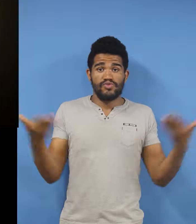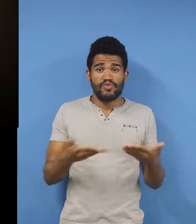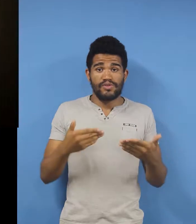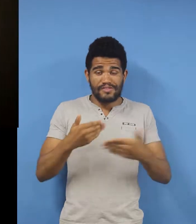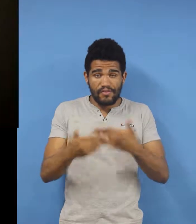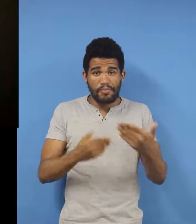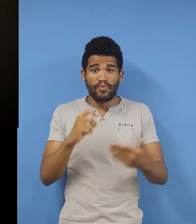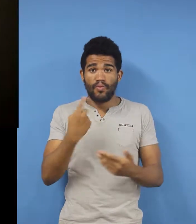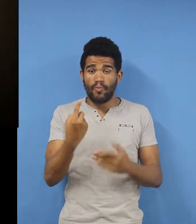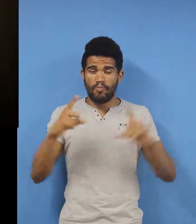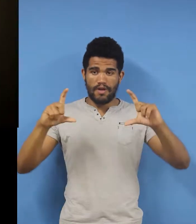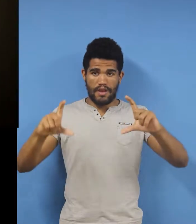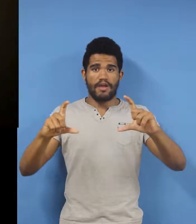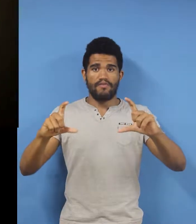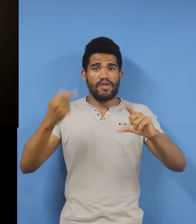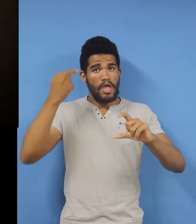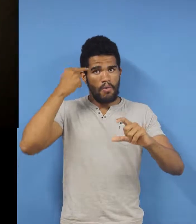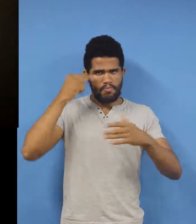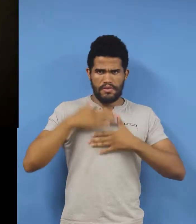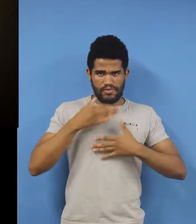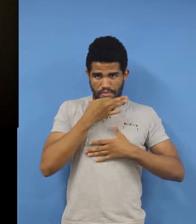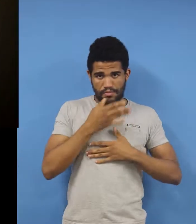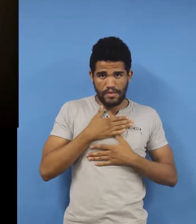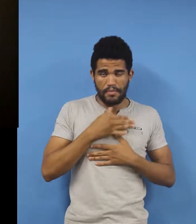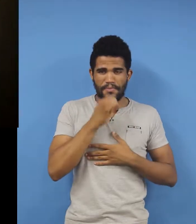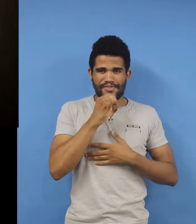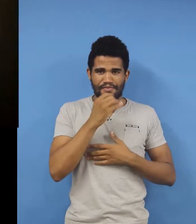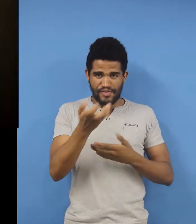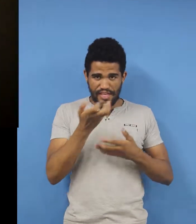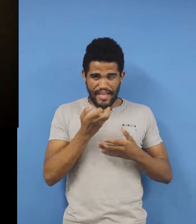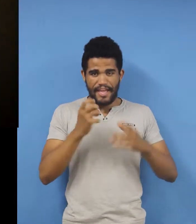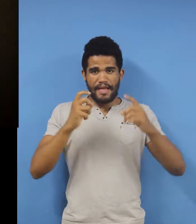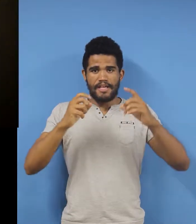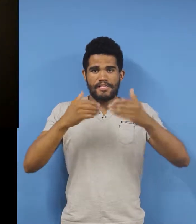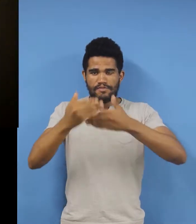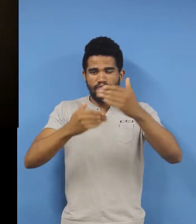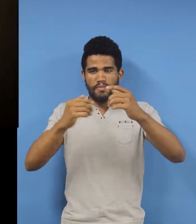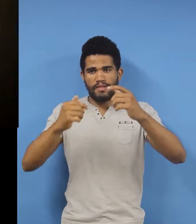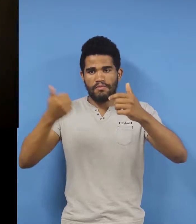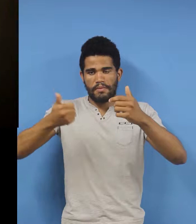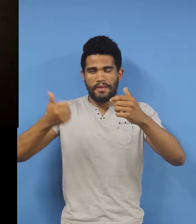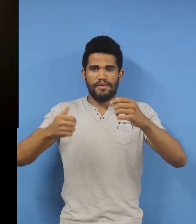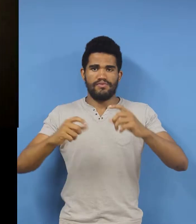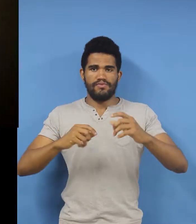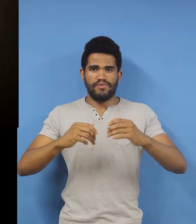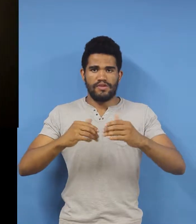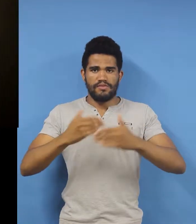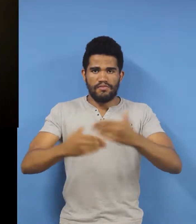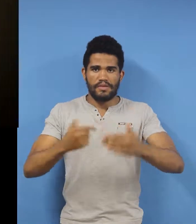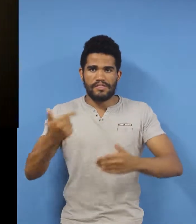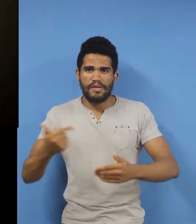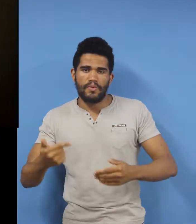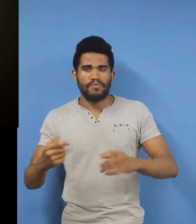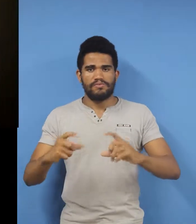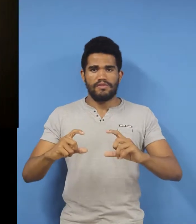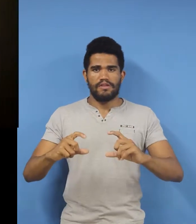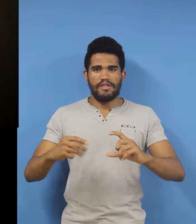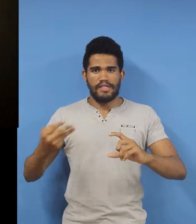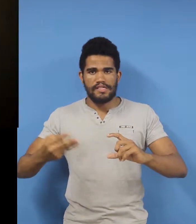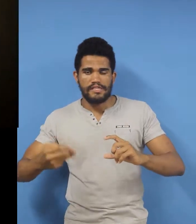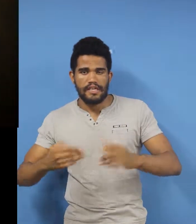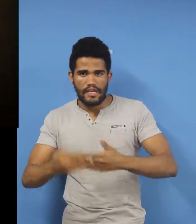porque é um parágrafo único de desenvolvimento. O vídeo de hoje é um desenvolvimento com um parágrafo. Que eu penso assim, antes de